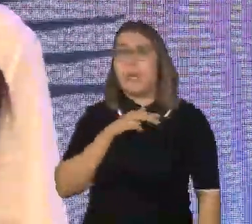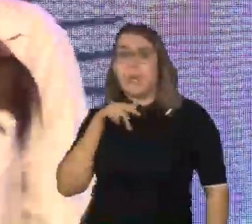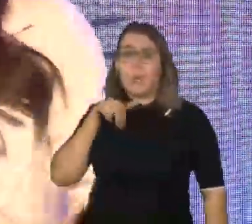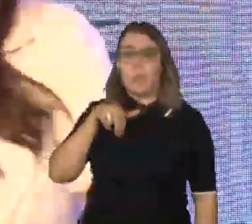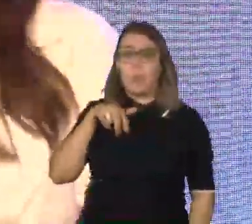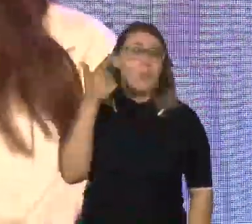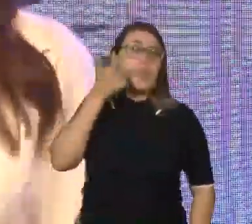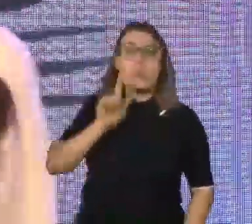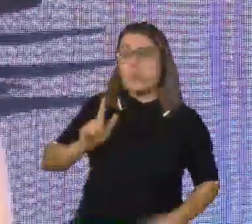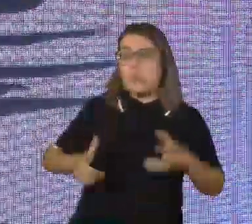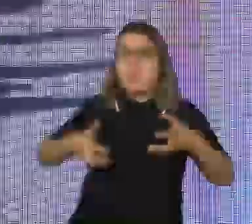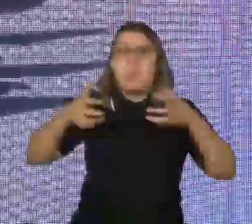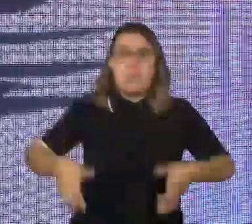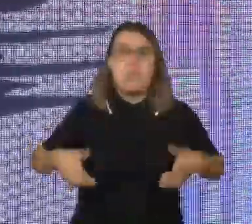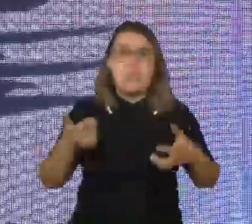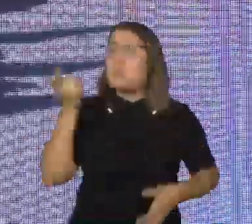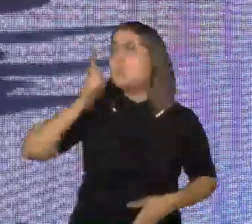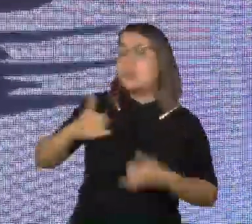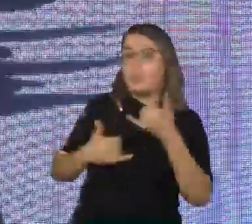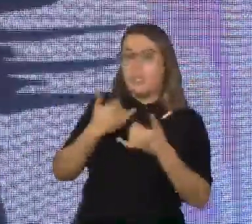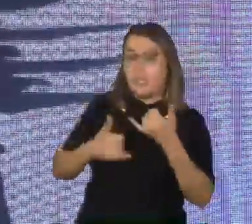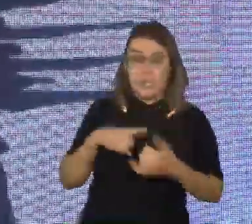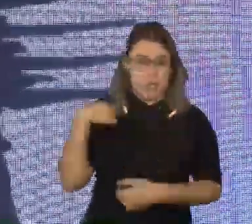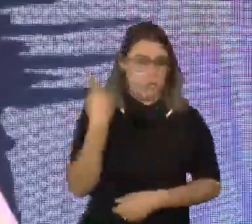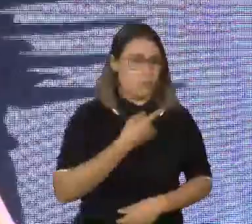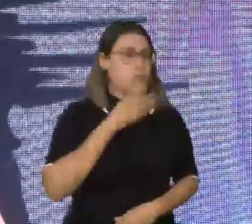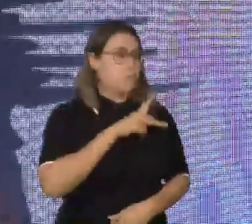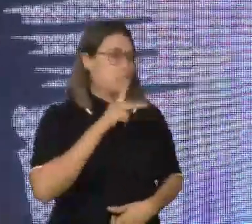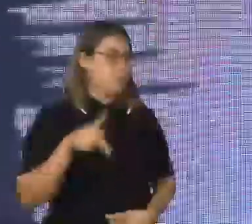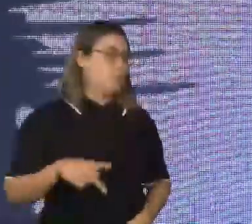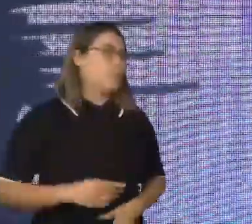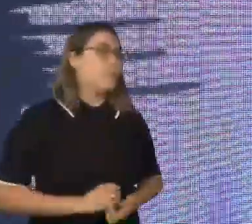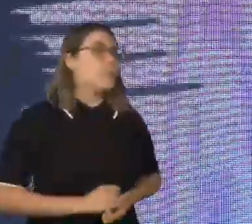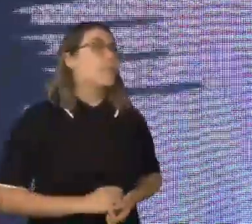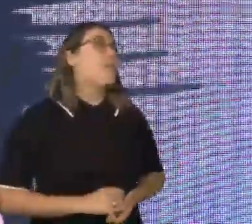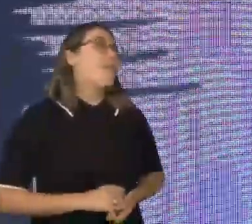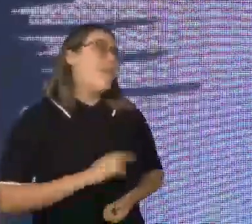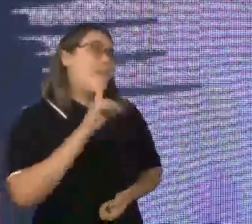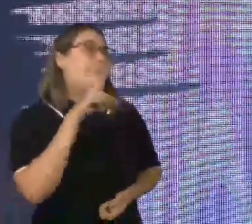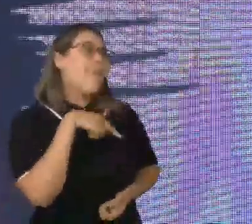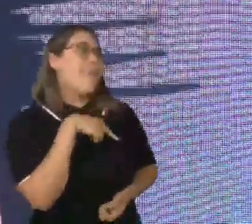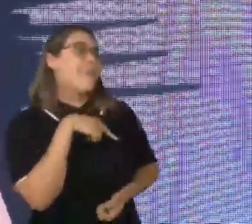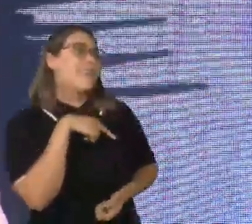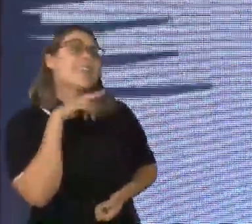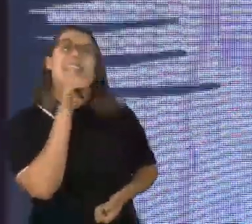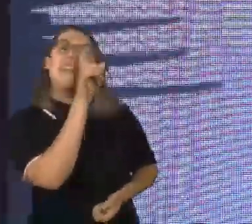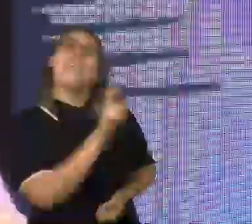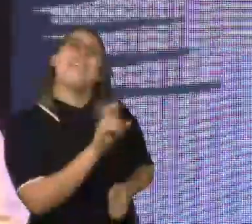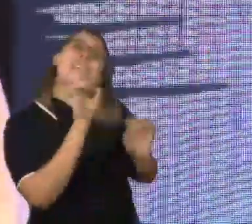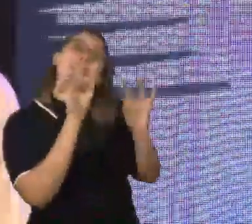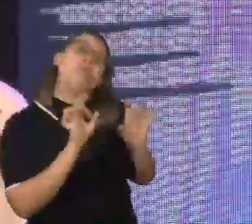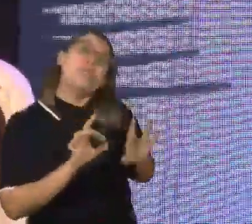eu não consigo brincar com ele." E se nós, professor, virarmos e falarmos: "É, ele é especial, ele